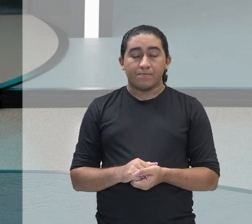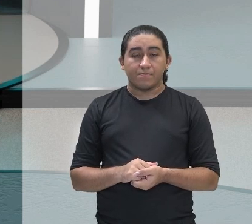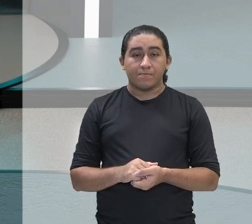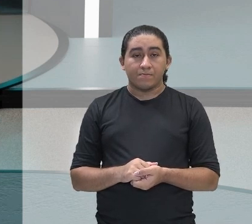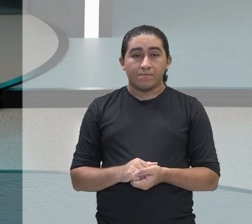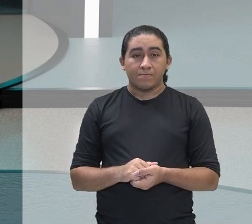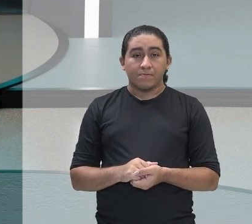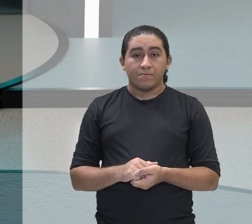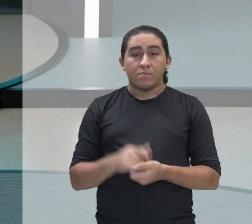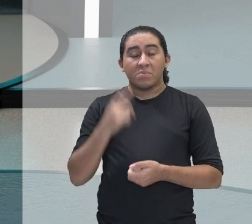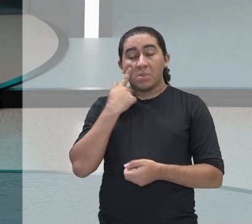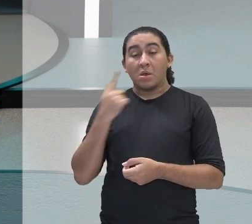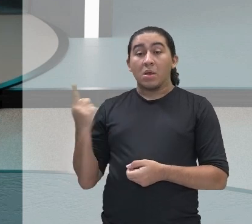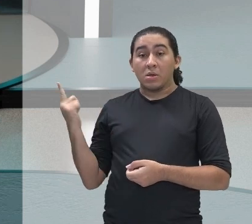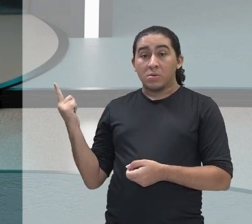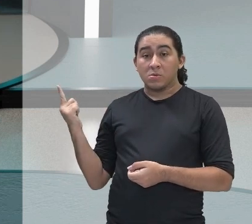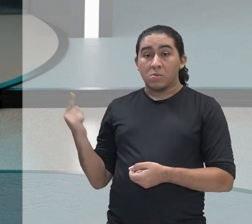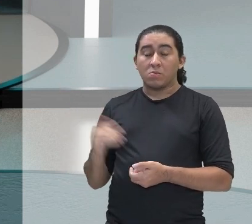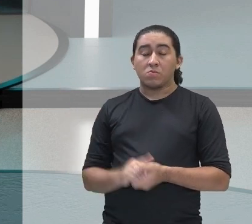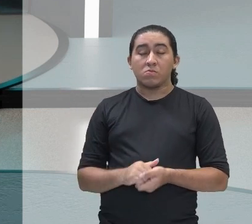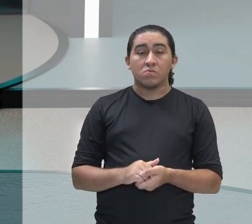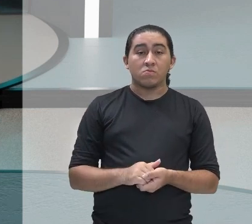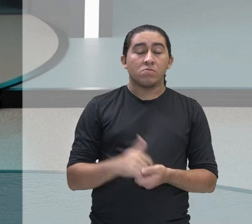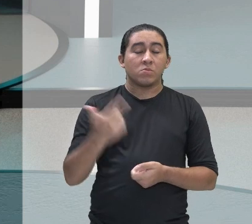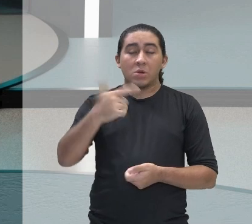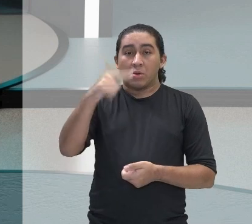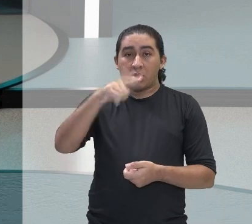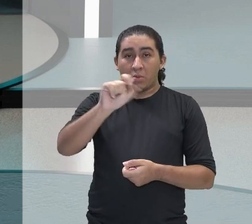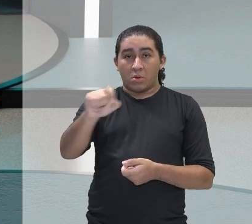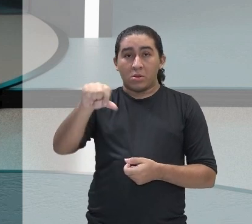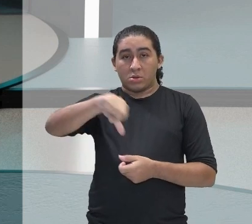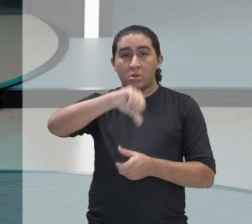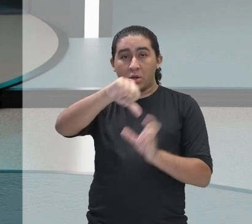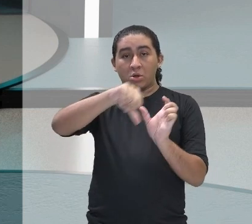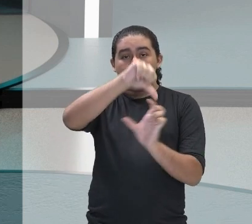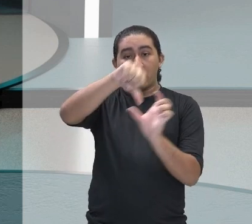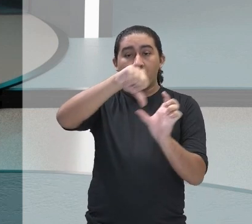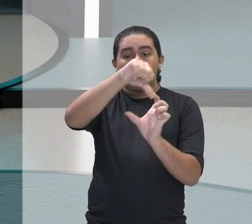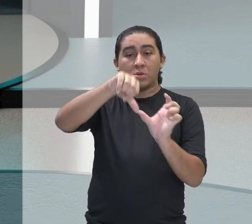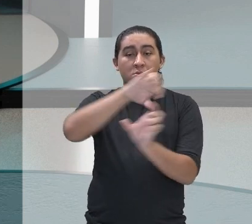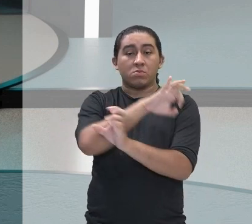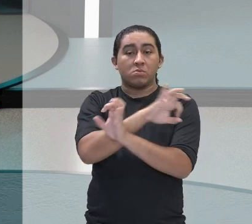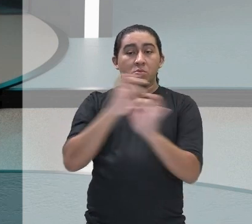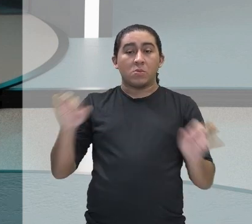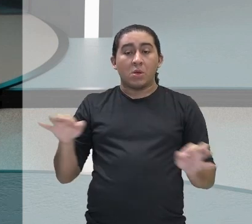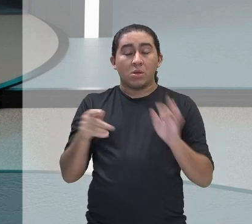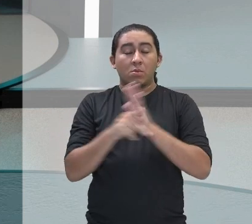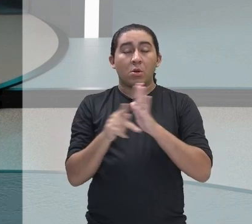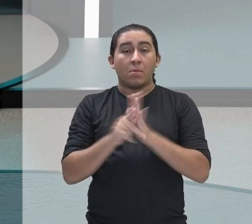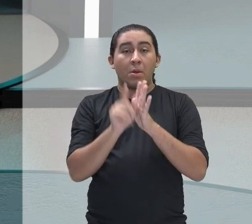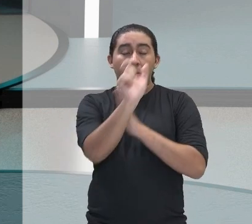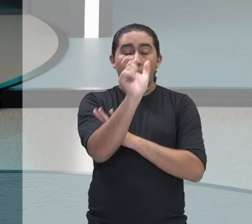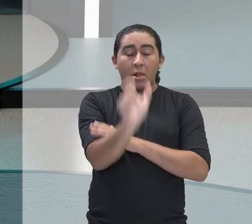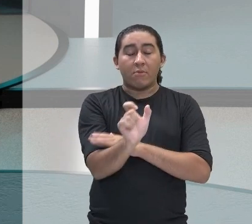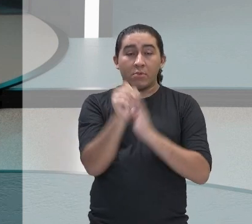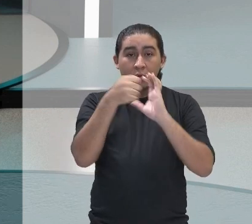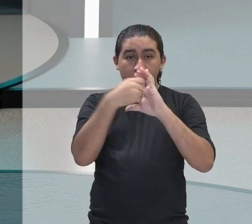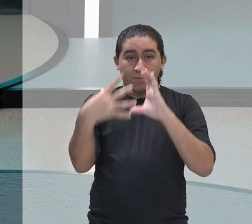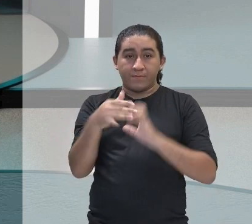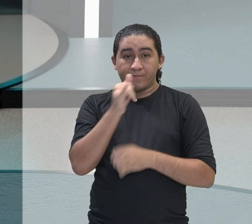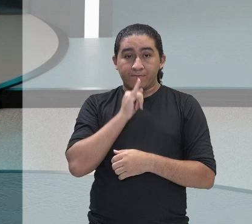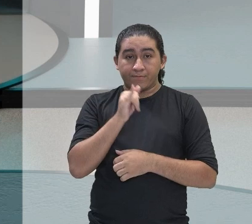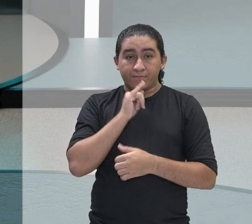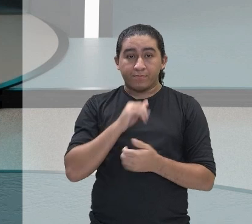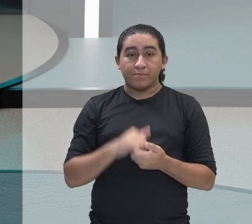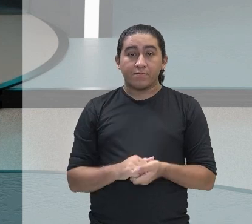justaposição não vai perder, não vai alterar em nada nos elementos daquela palavra. Vamos ver o